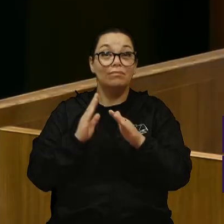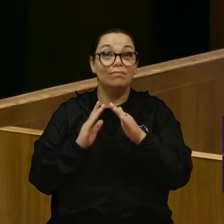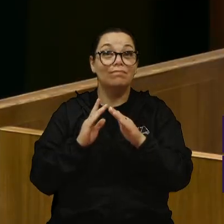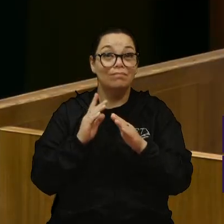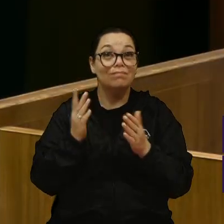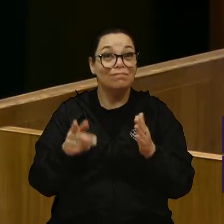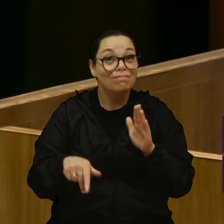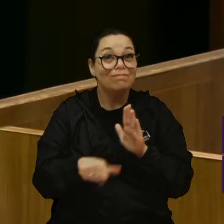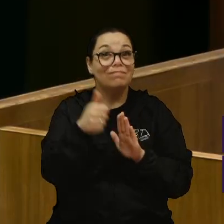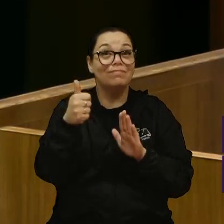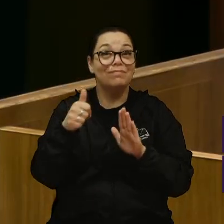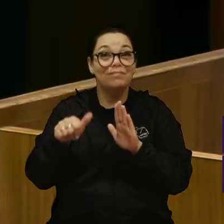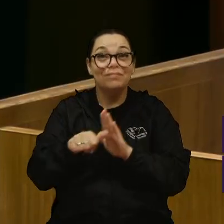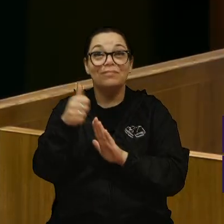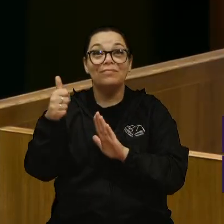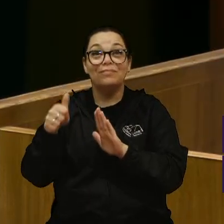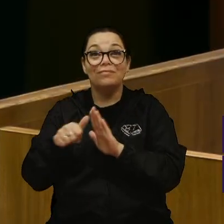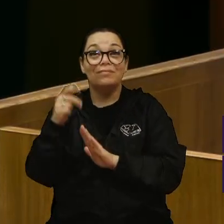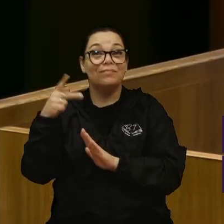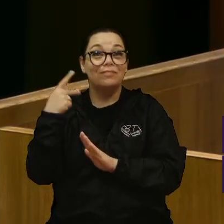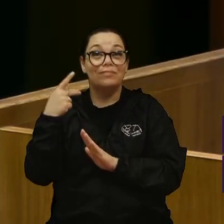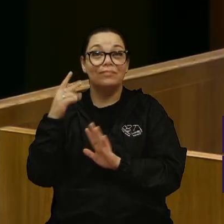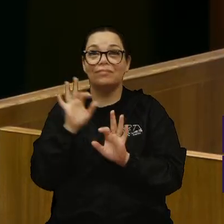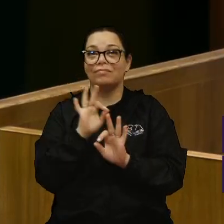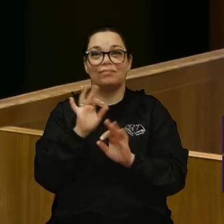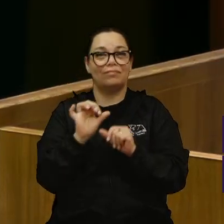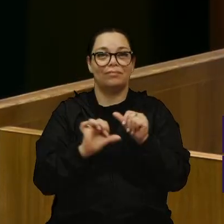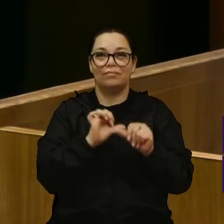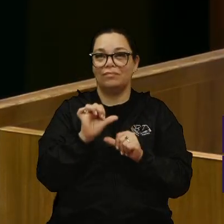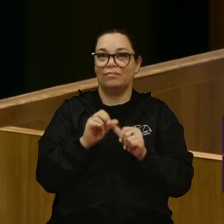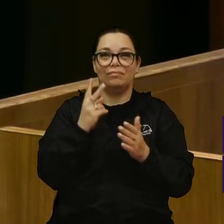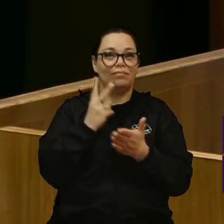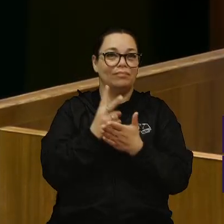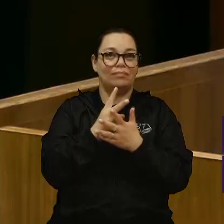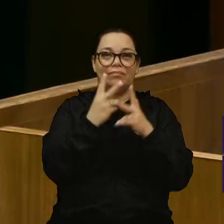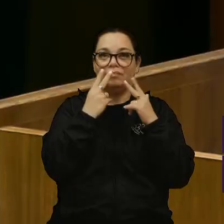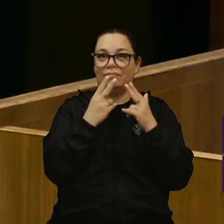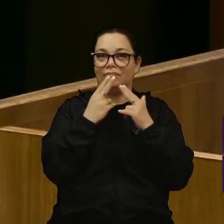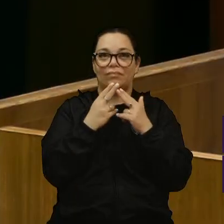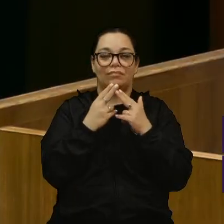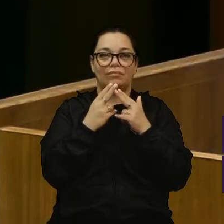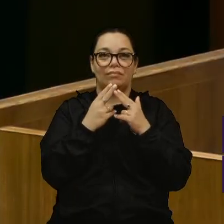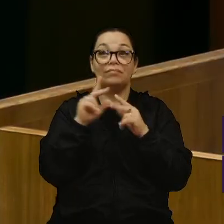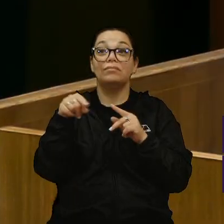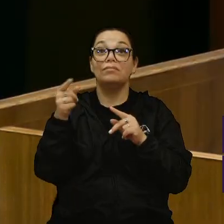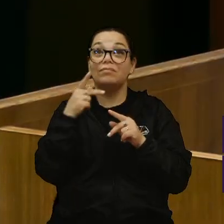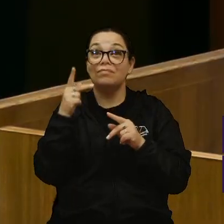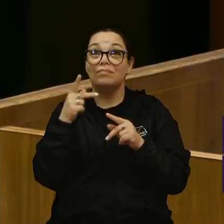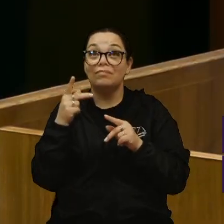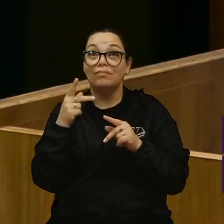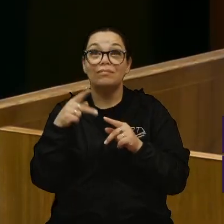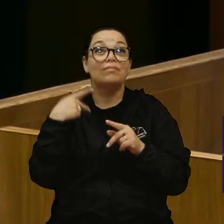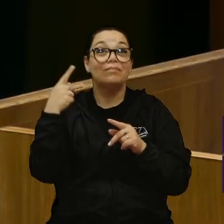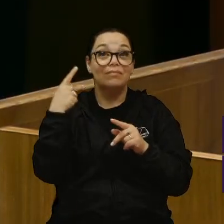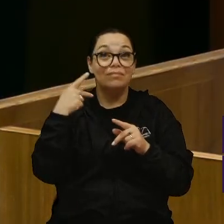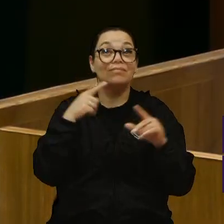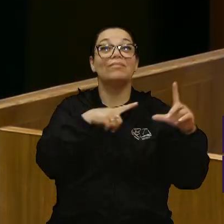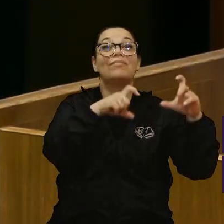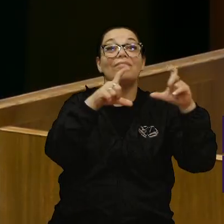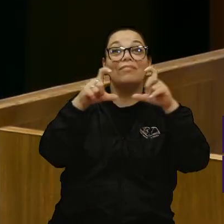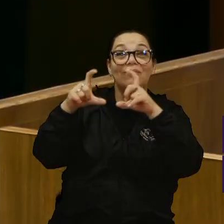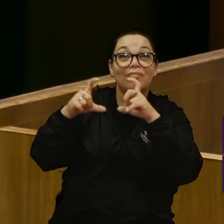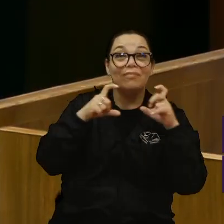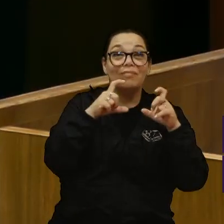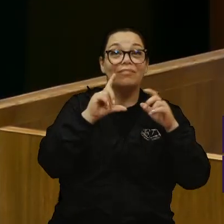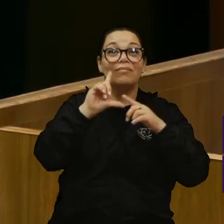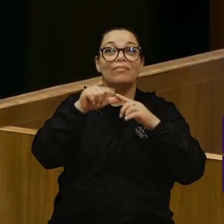vai melhorar. Mas não muda. Sempre a mesma coisa. Outro diz, eles aparecem para tirar foto,